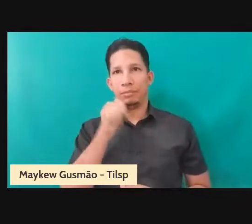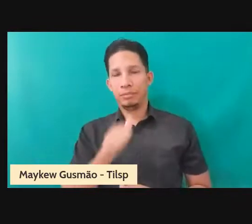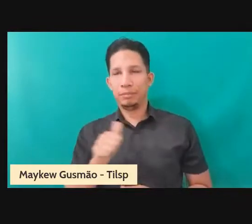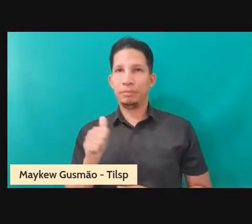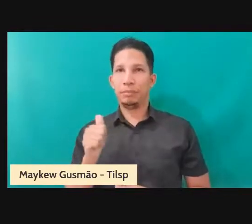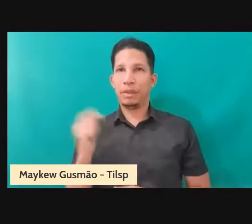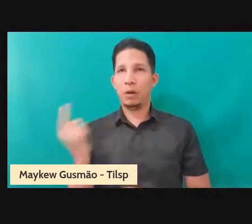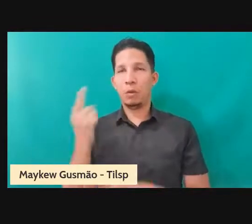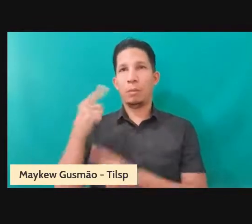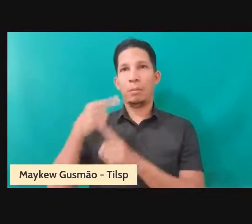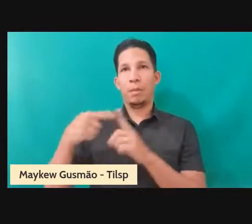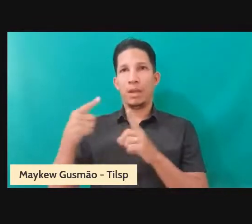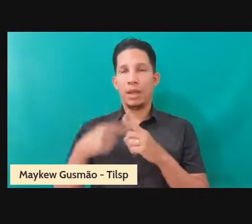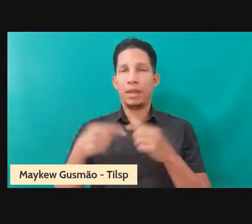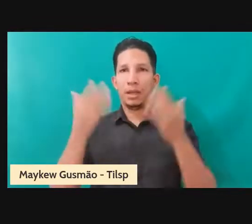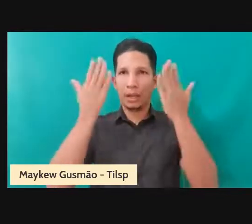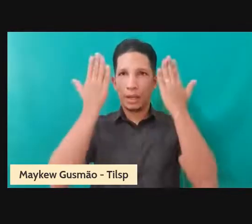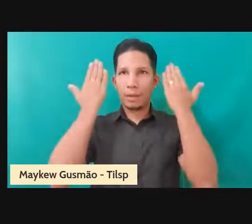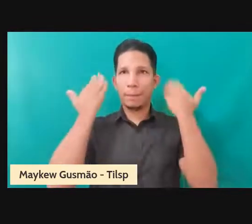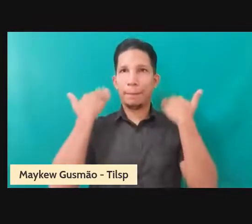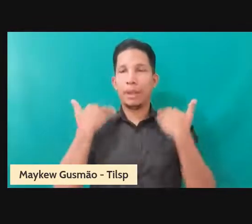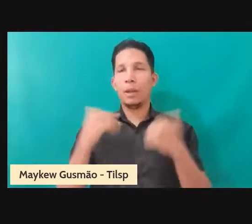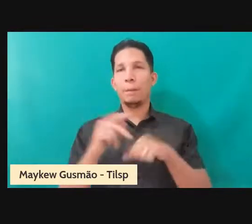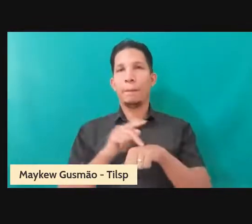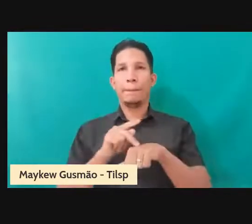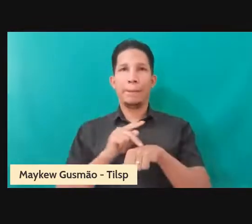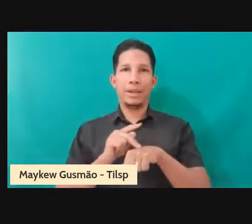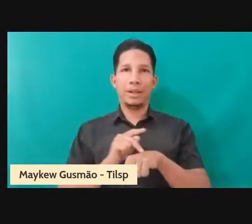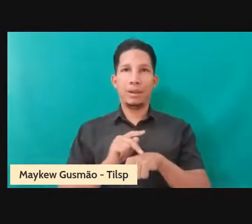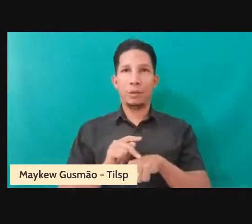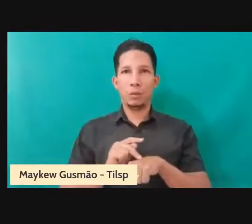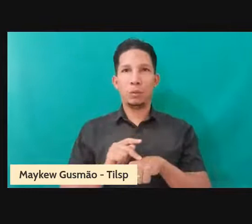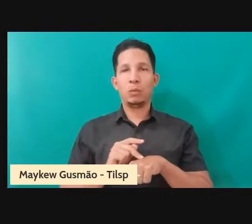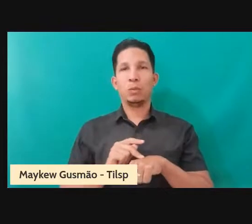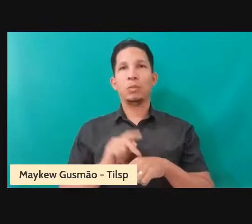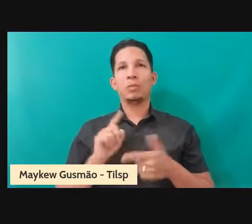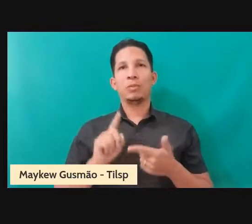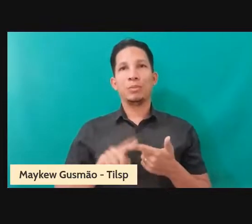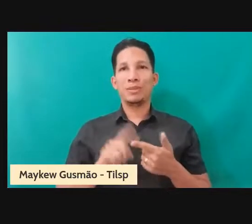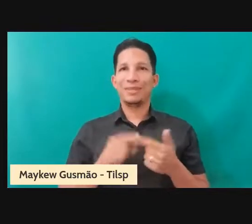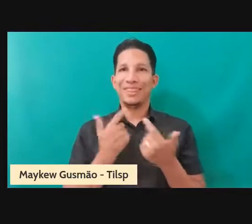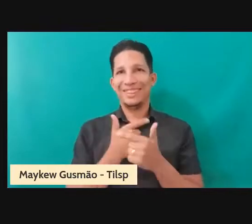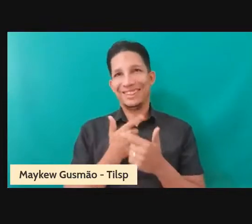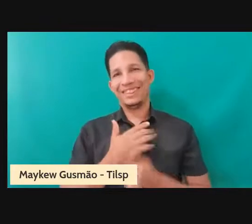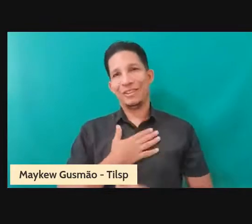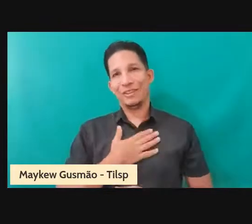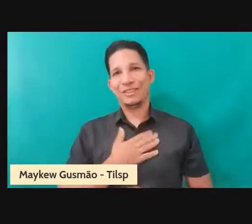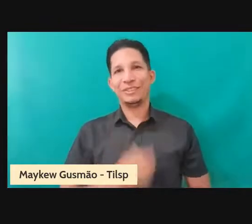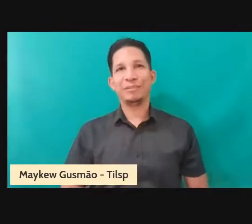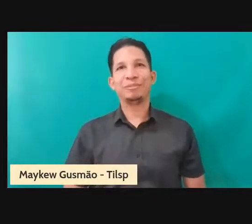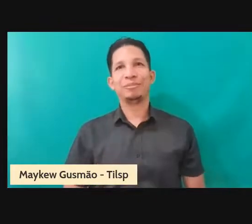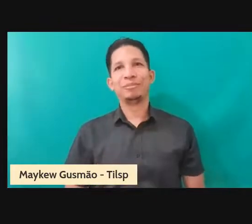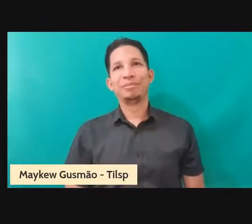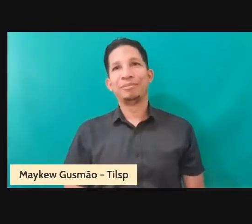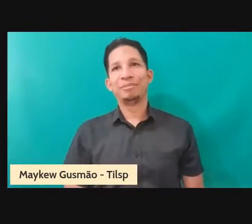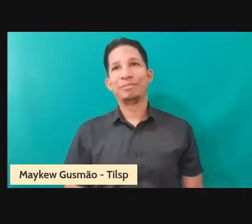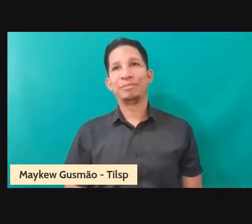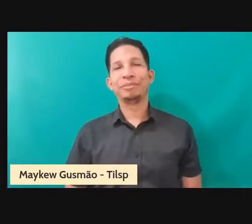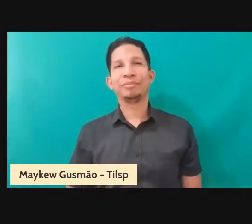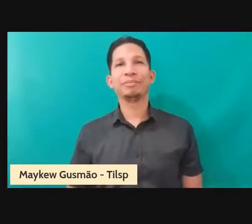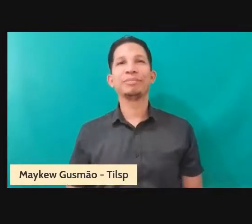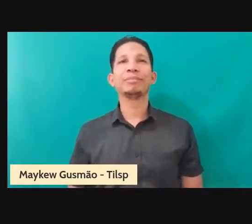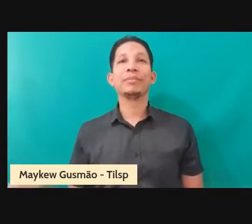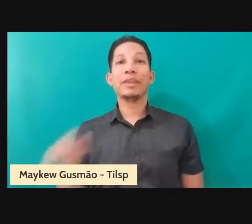média, cabelos escuros e longos, e também sorridente. A professora